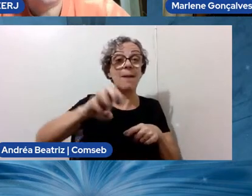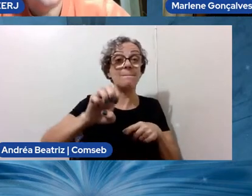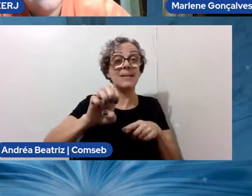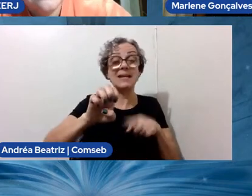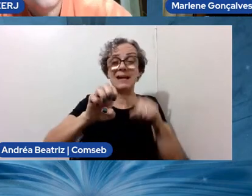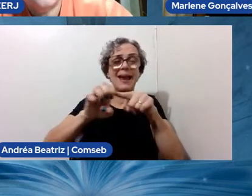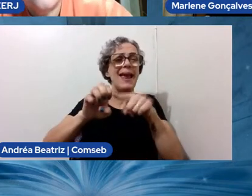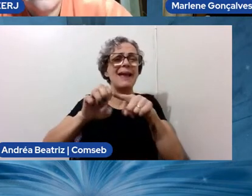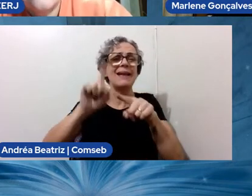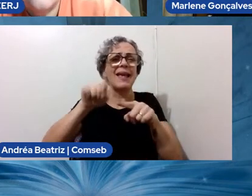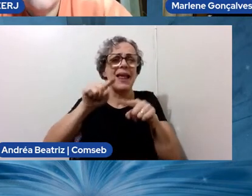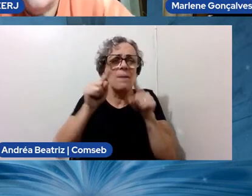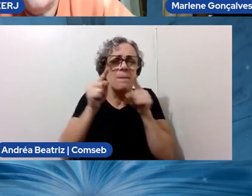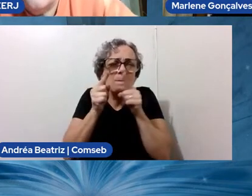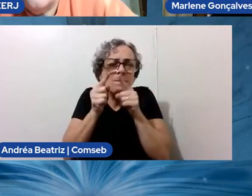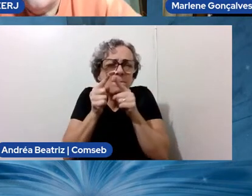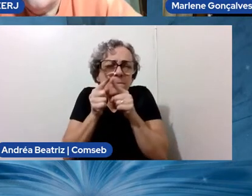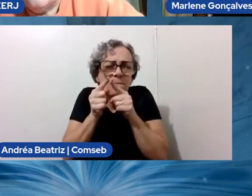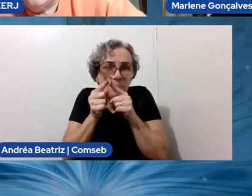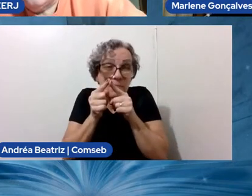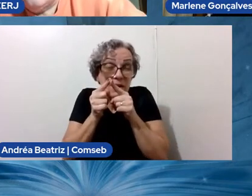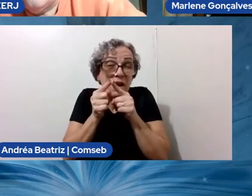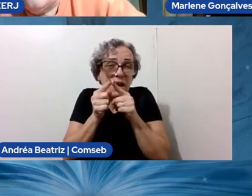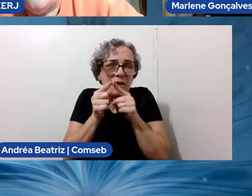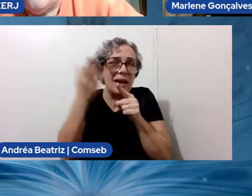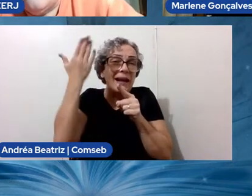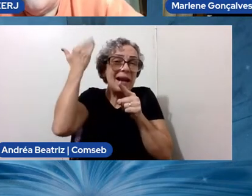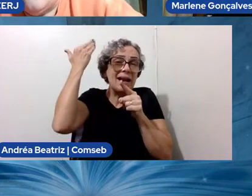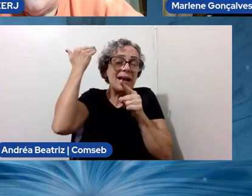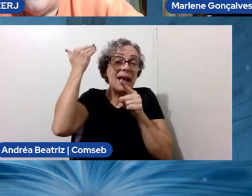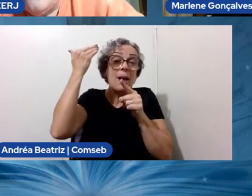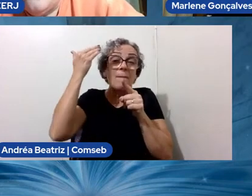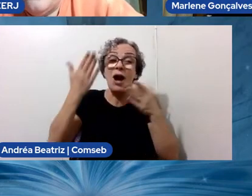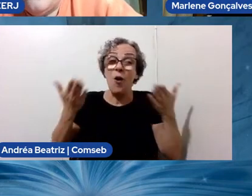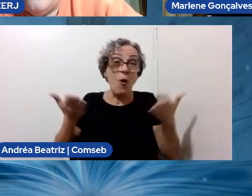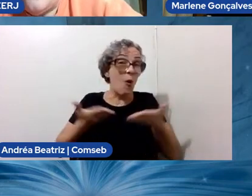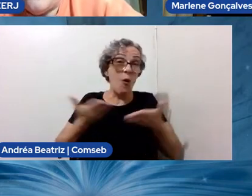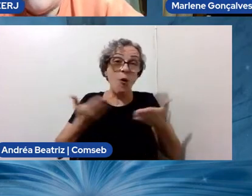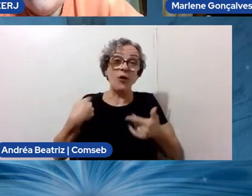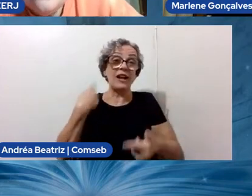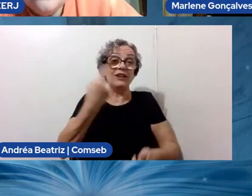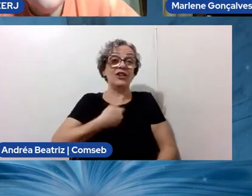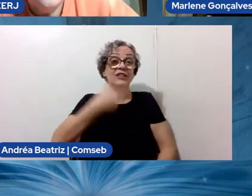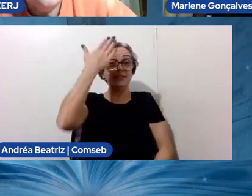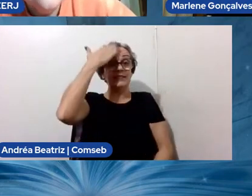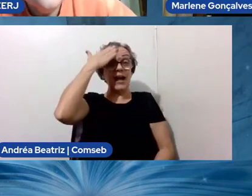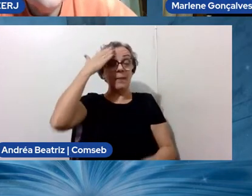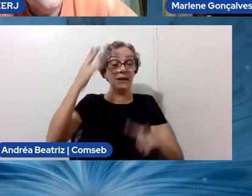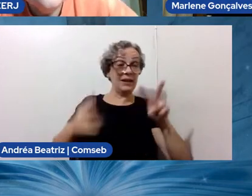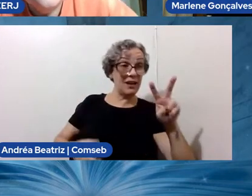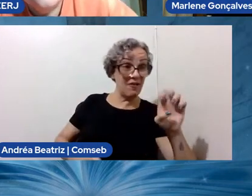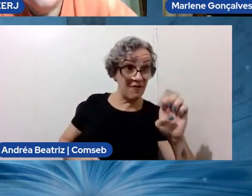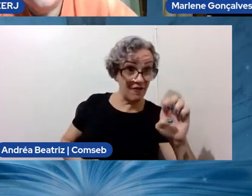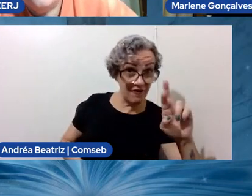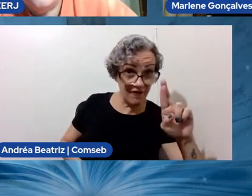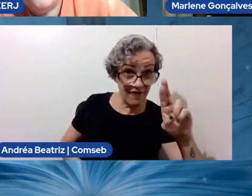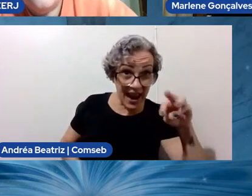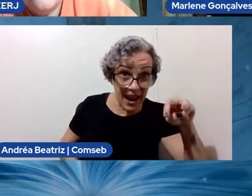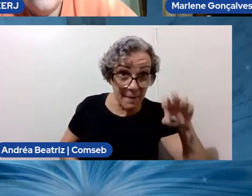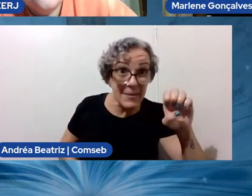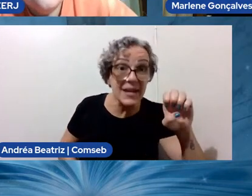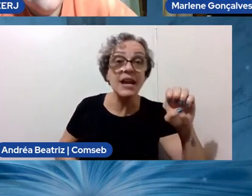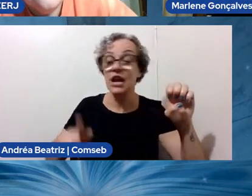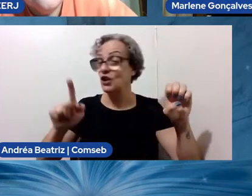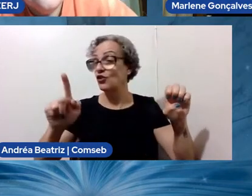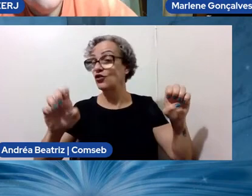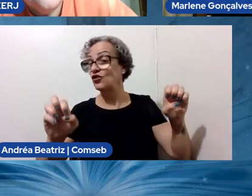minúsculos. Hoje em dia, nós sabemos que verme é diferente de germe. O germe é microscópico, o